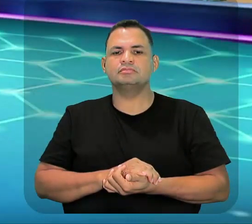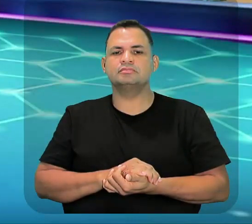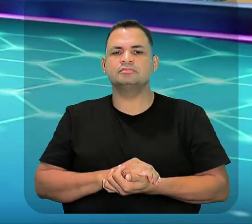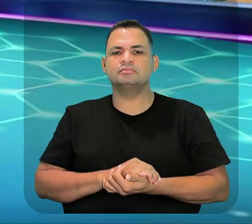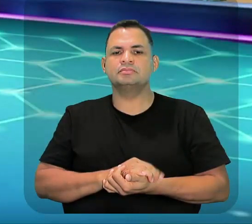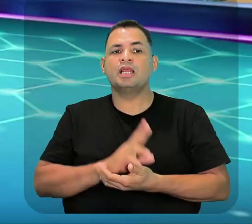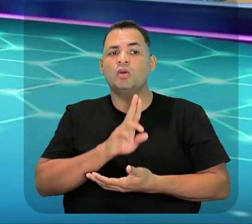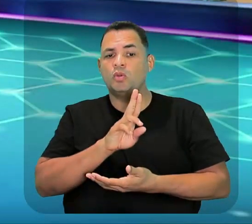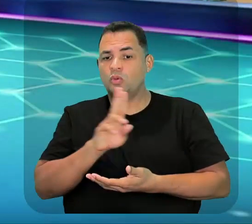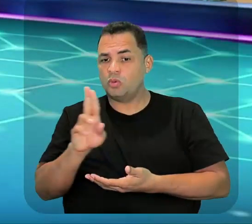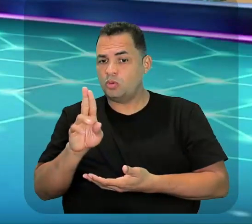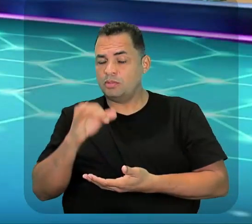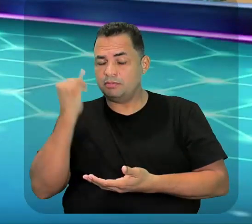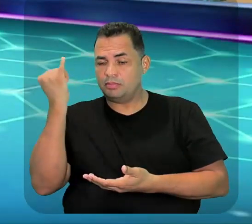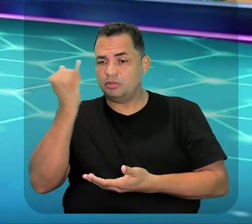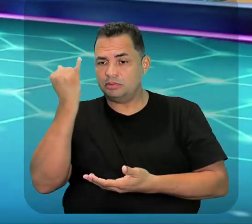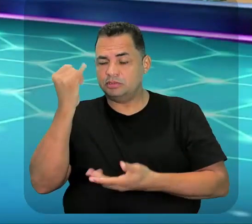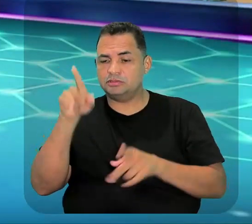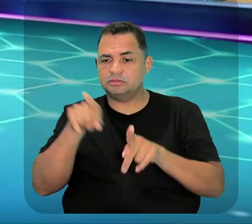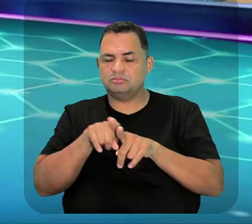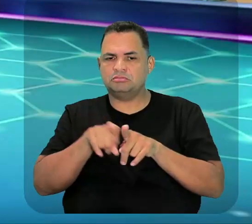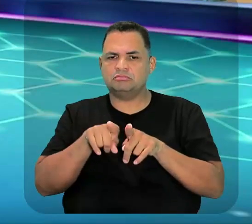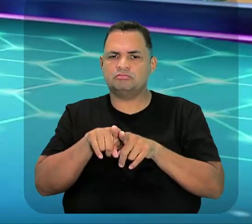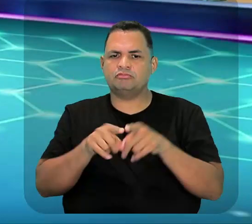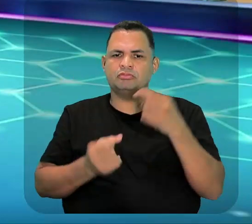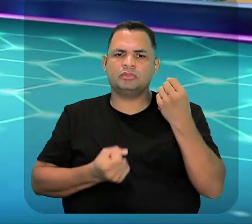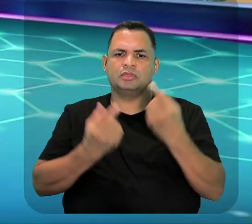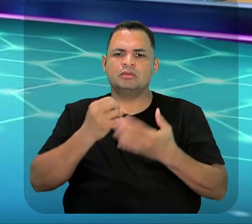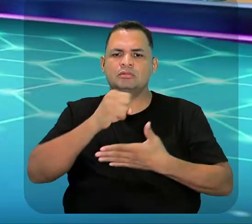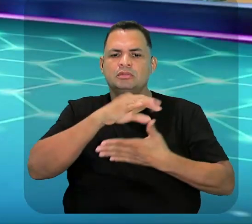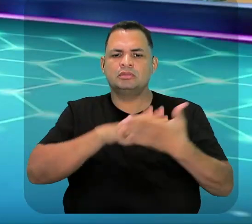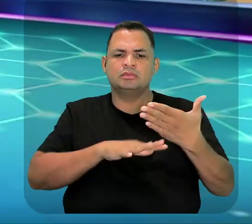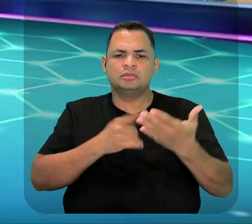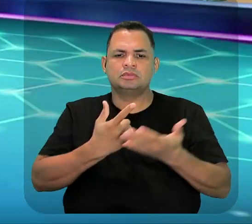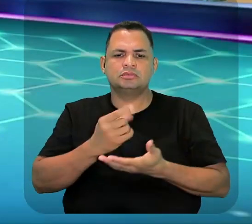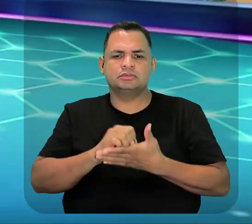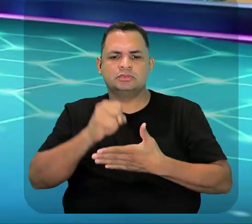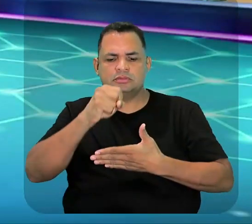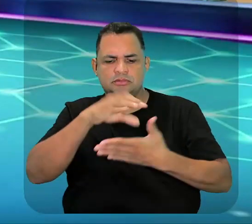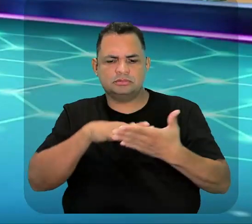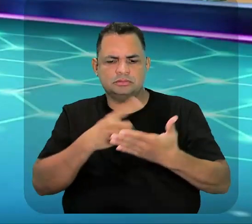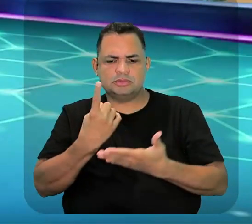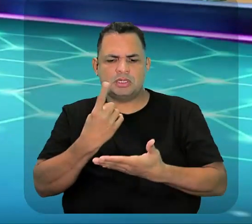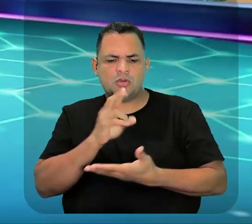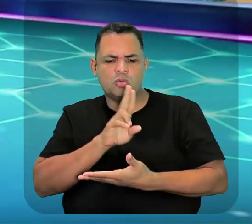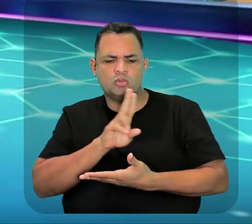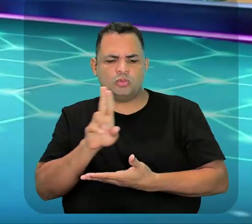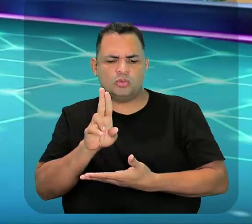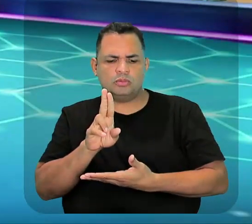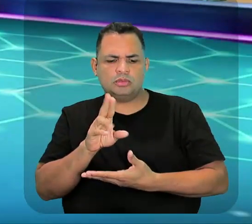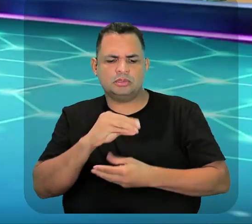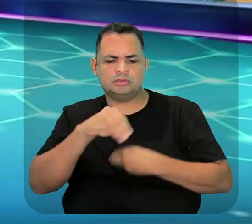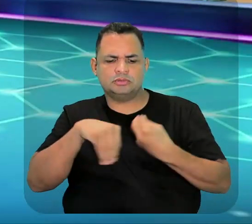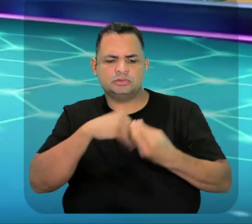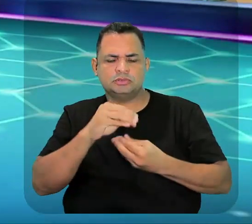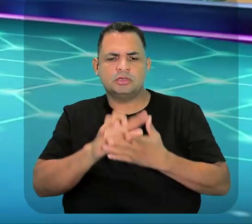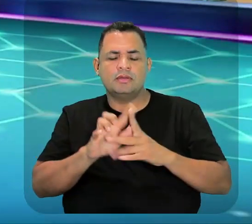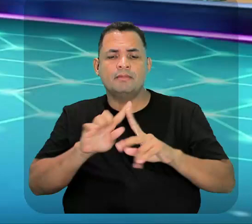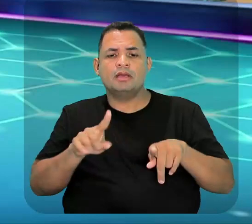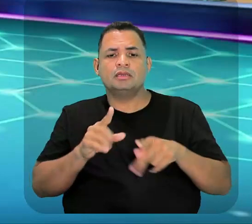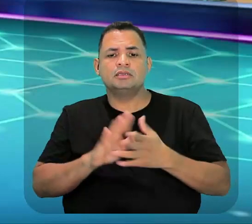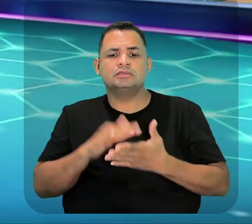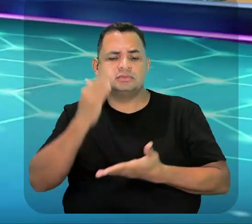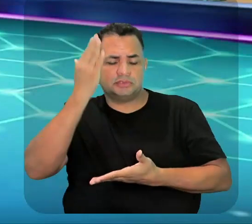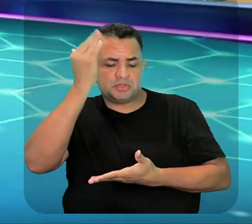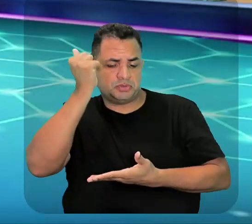a nomenclatura. Tem algumas questões que vocês veem que as alternativas só tem o nome do composto. Mas se você não